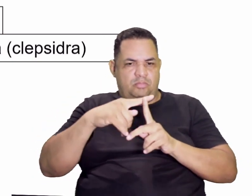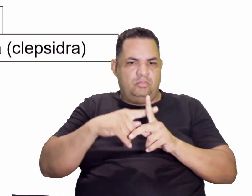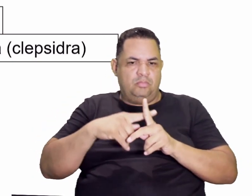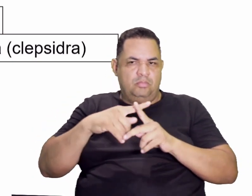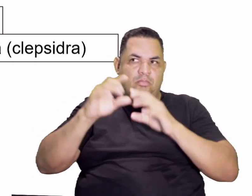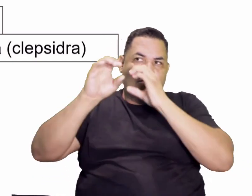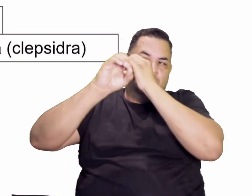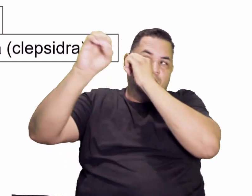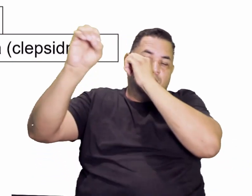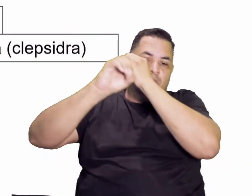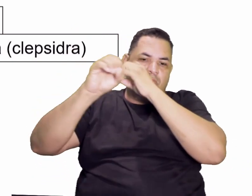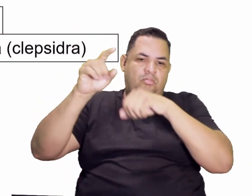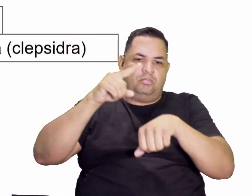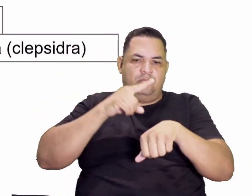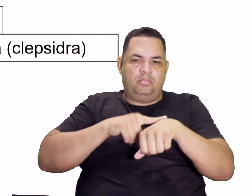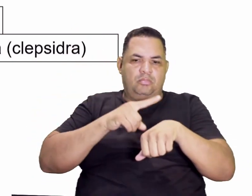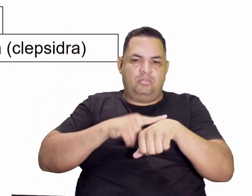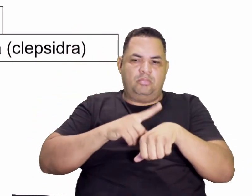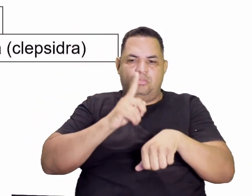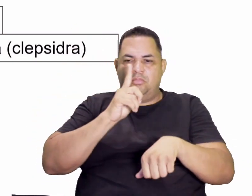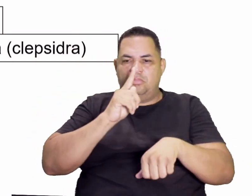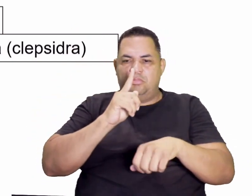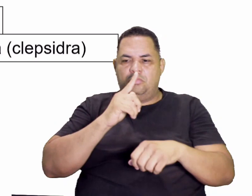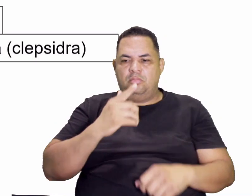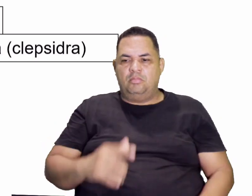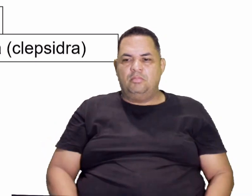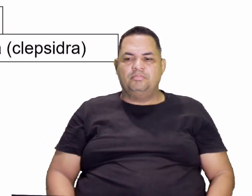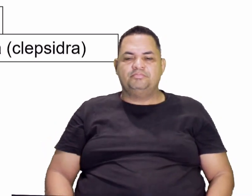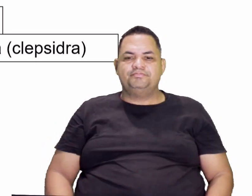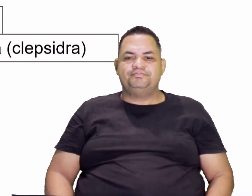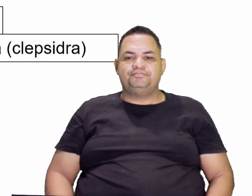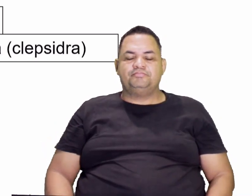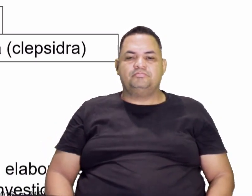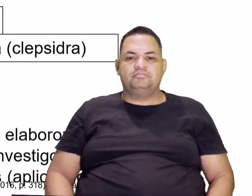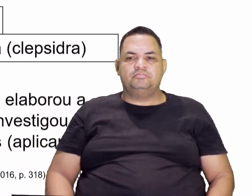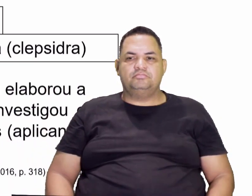telescópio e relógio de água, que é clepsidra, né?